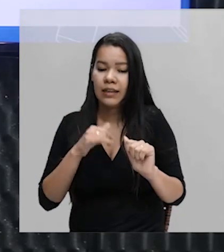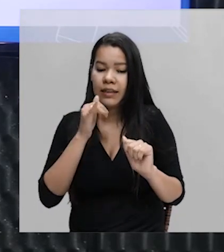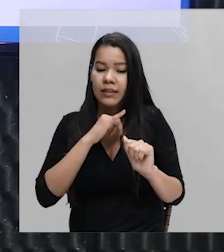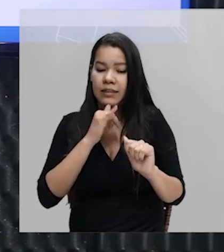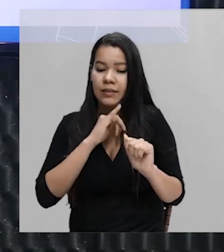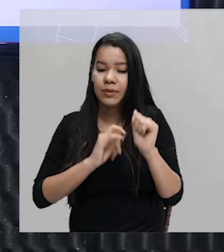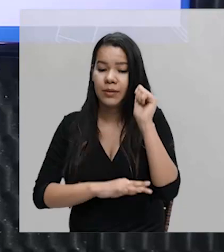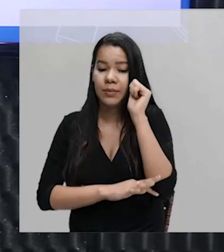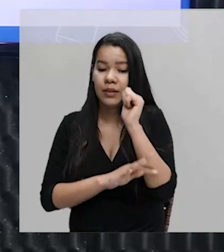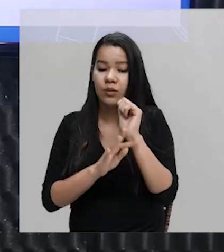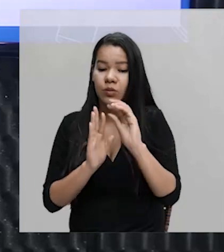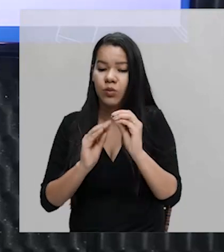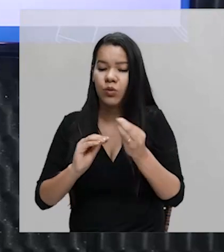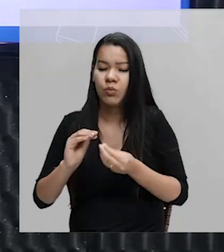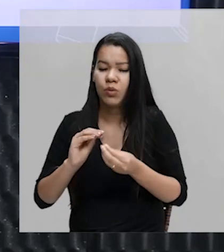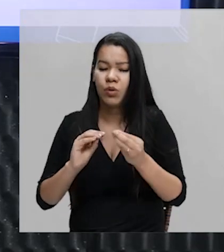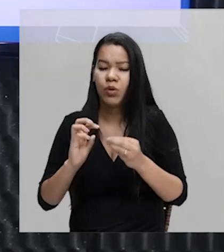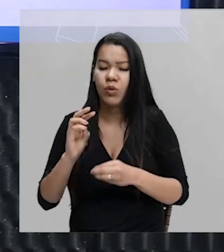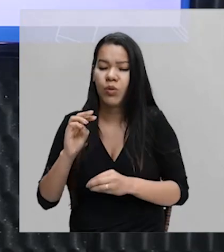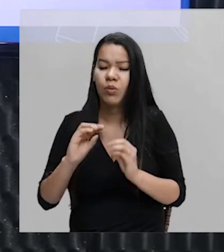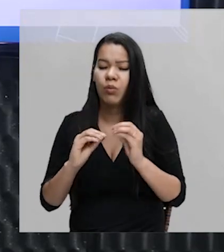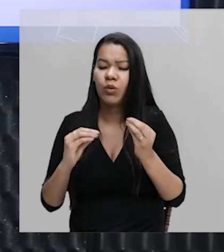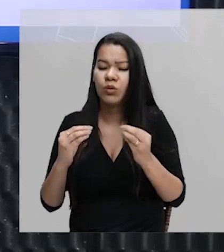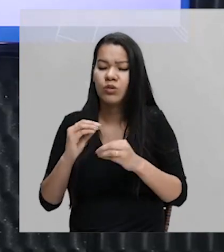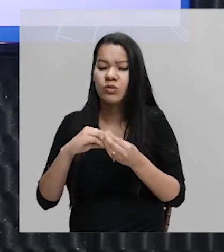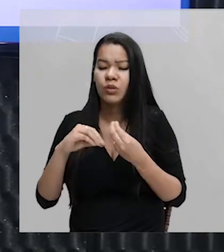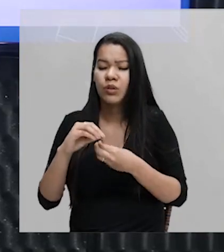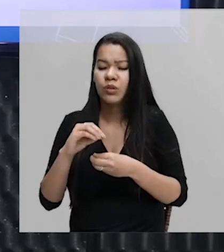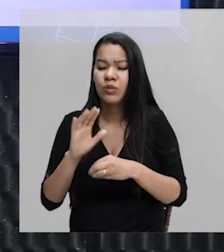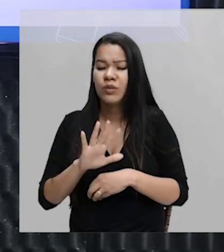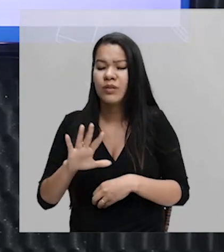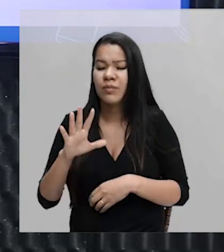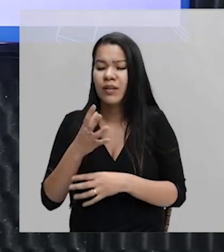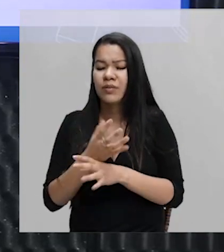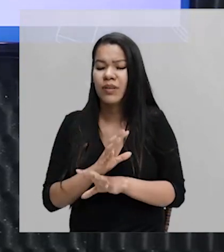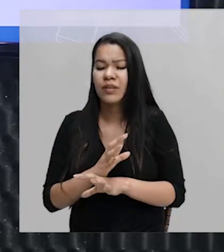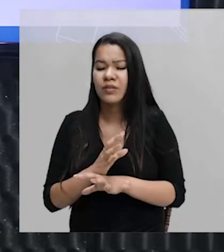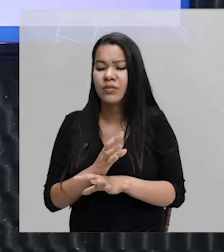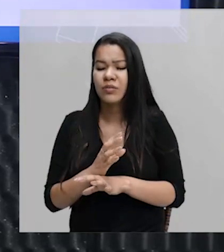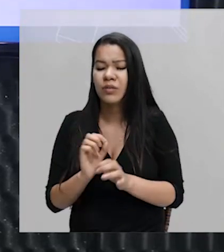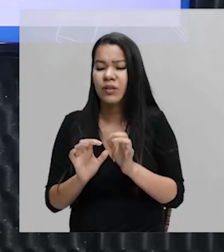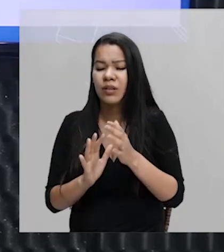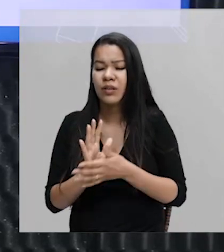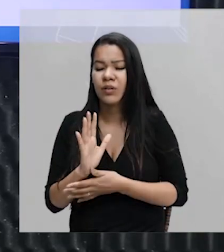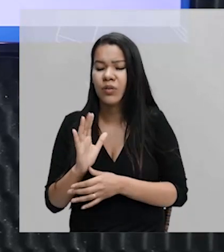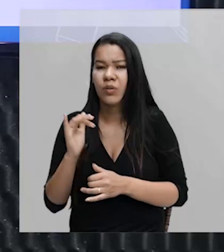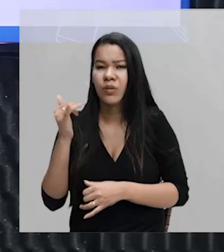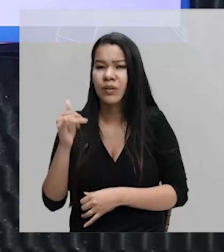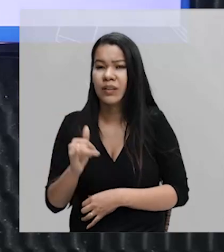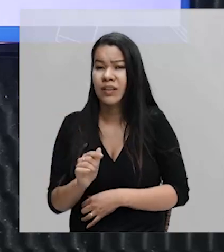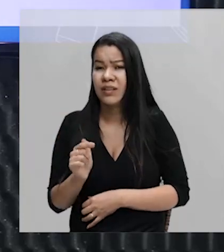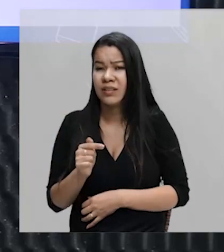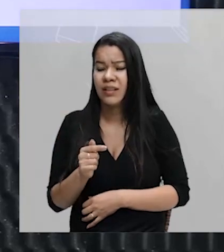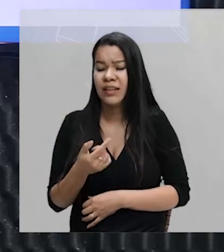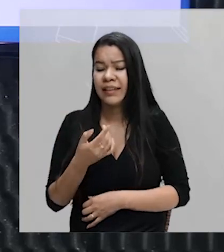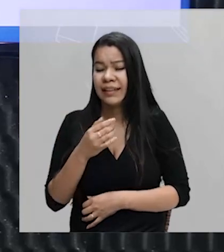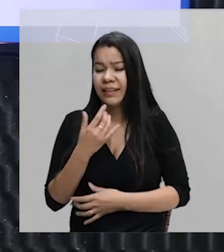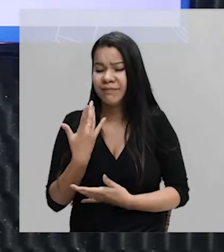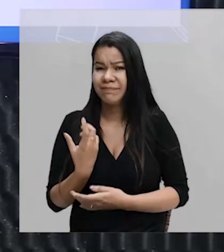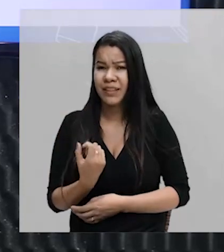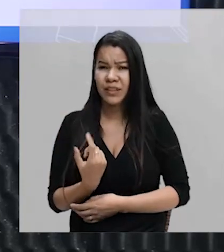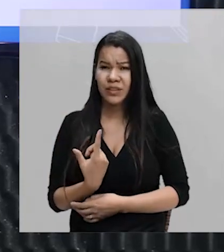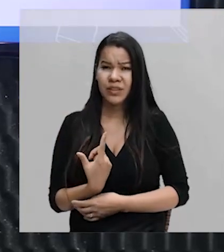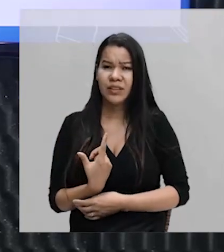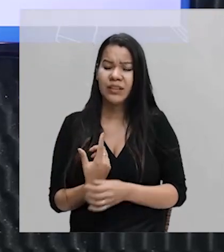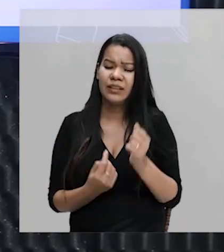gera corrente elétrica. Né? Temperatura homogênea no espaço vazio. Certo? Isso soa muito estranho, né? Essa